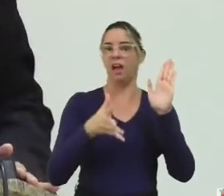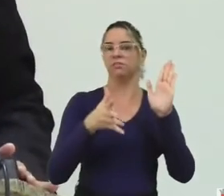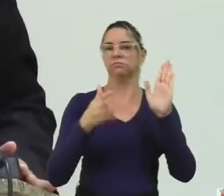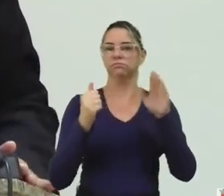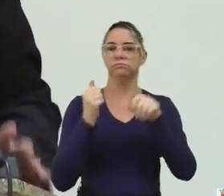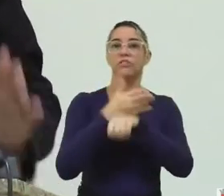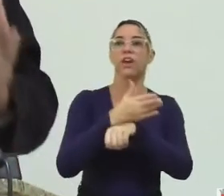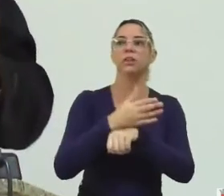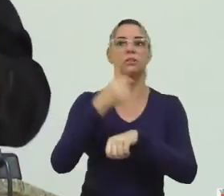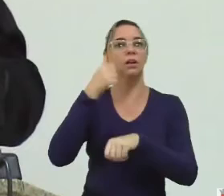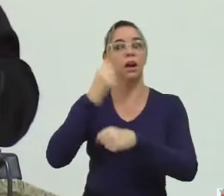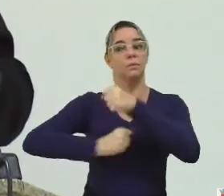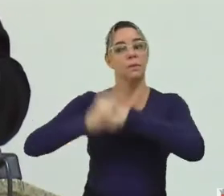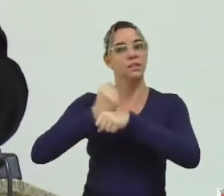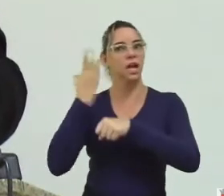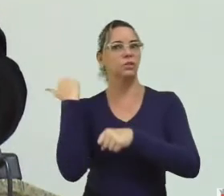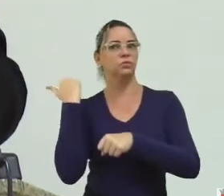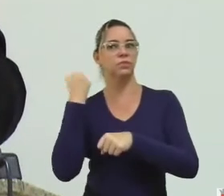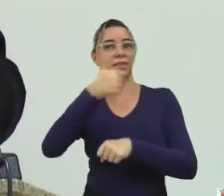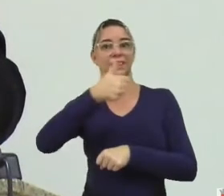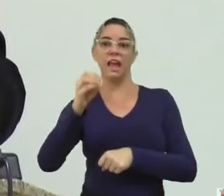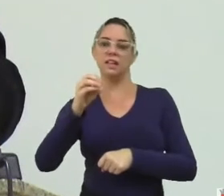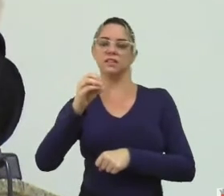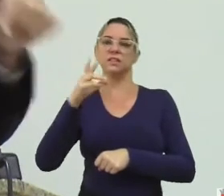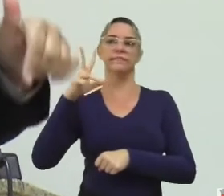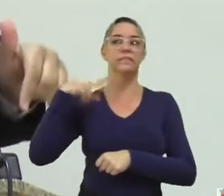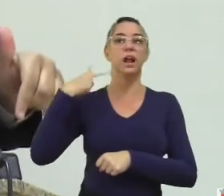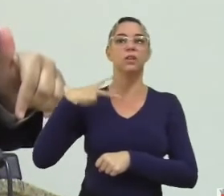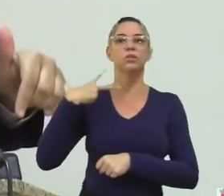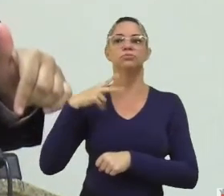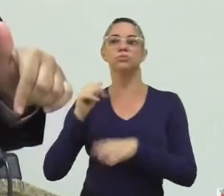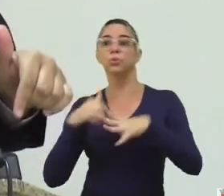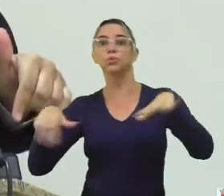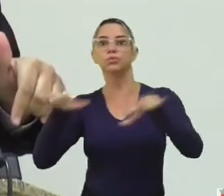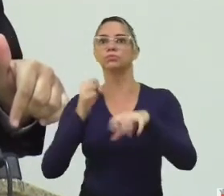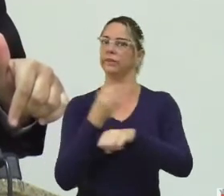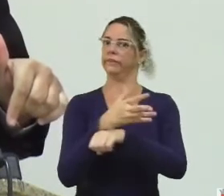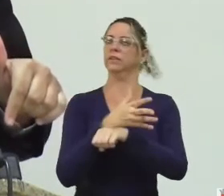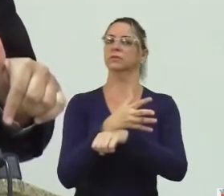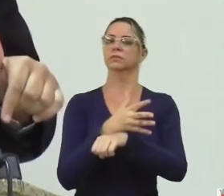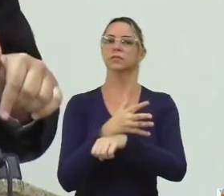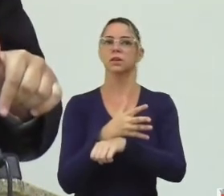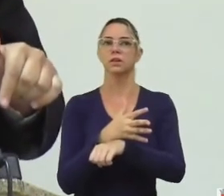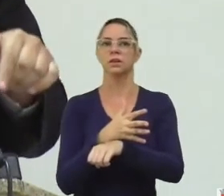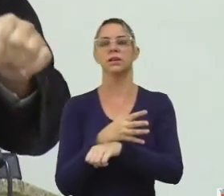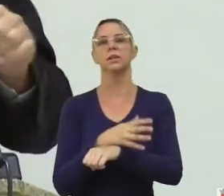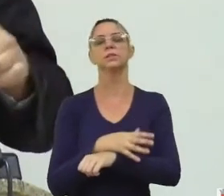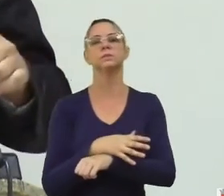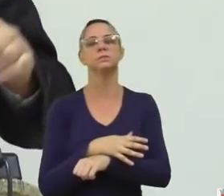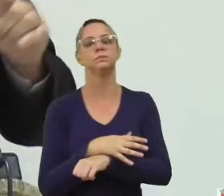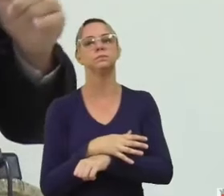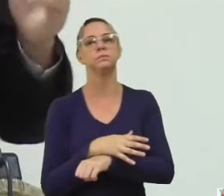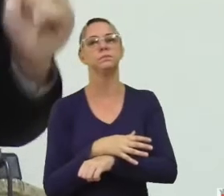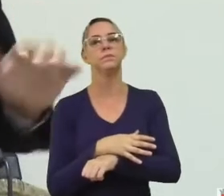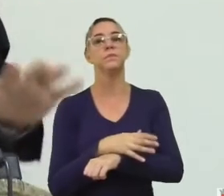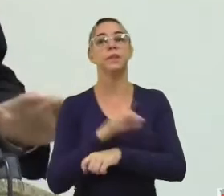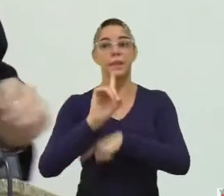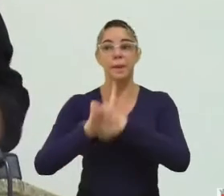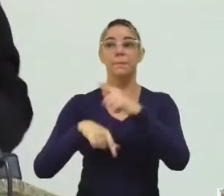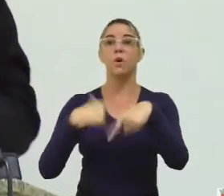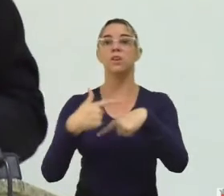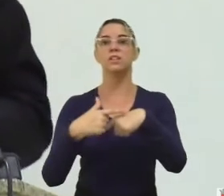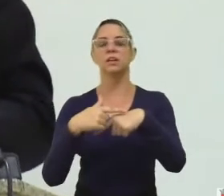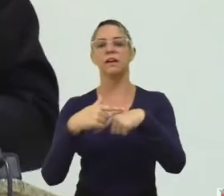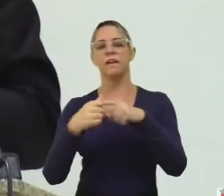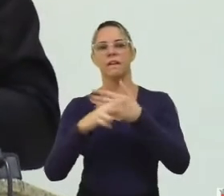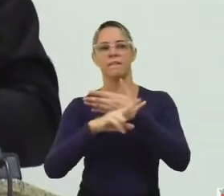aprovado por 10 vereadores na casa, o projeto, e depois quando veio o veto para